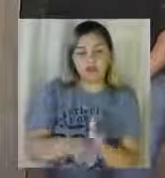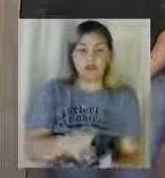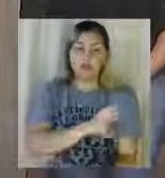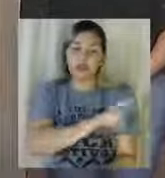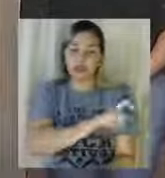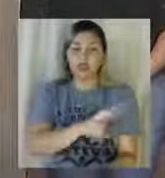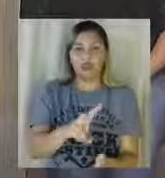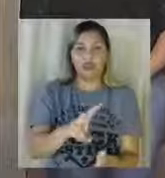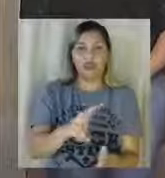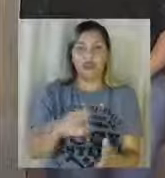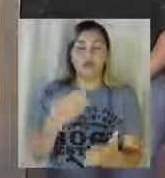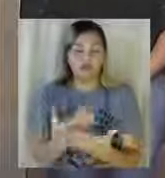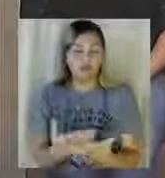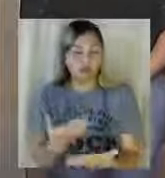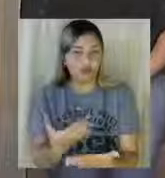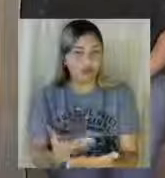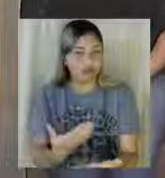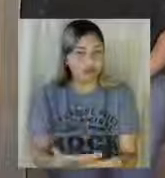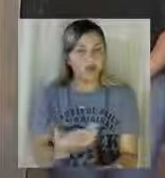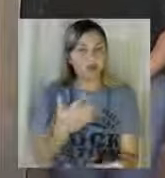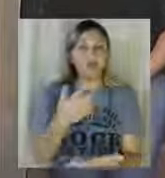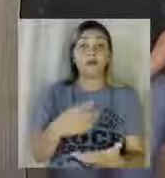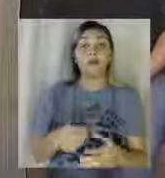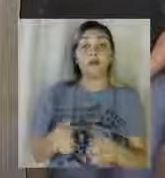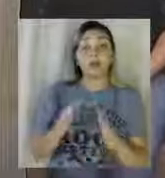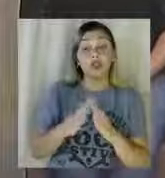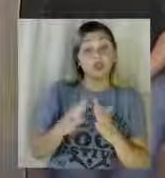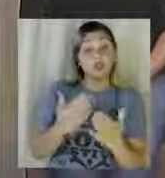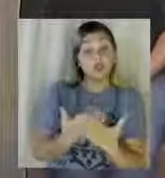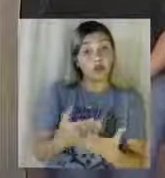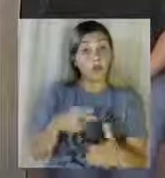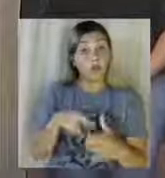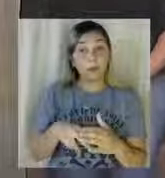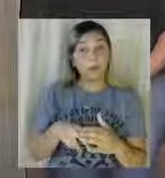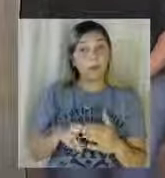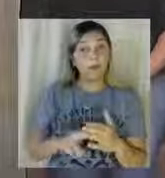escola bilíngue e fui aprendendo de verdade.